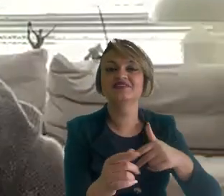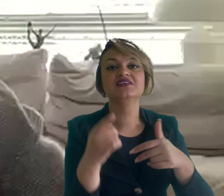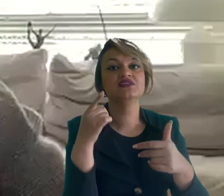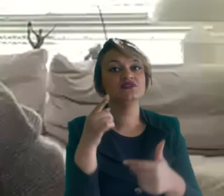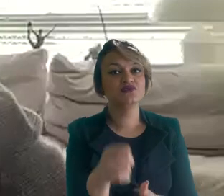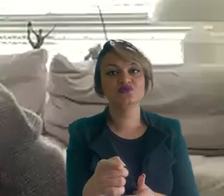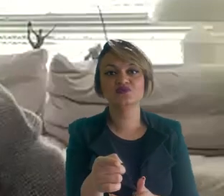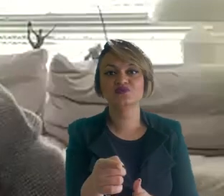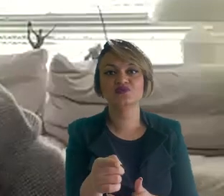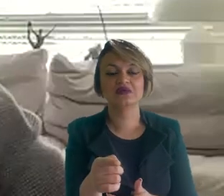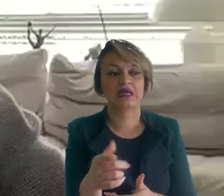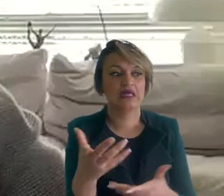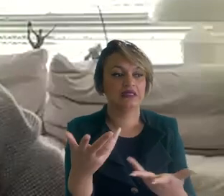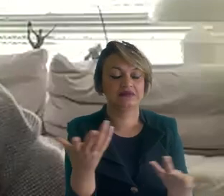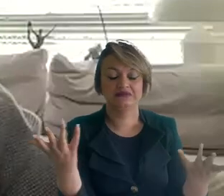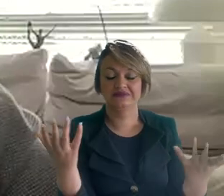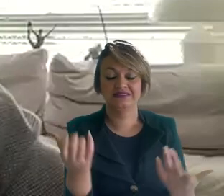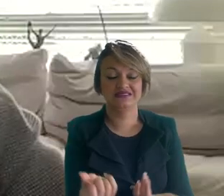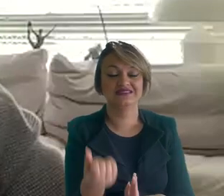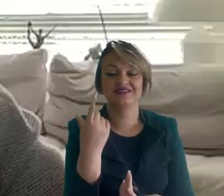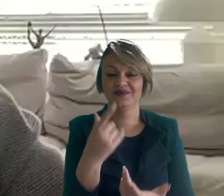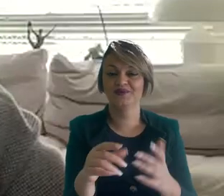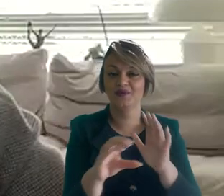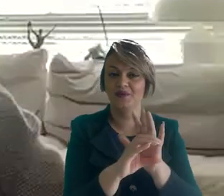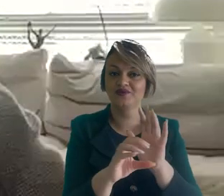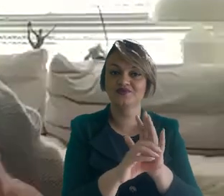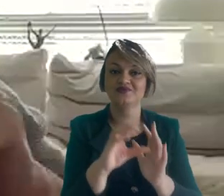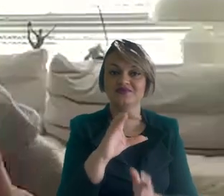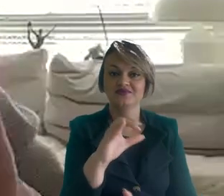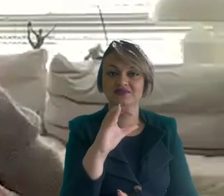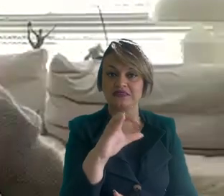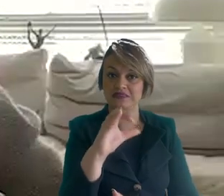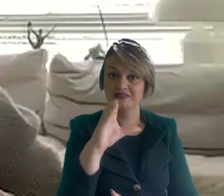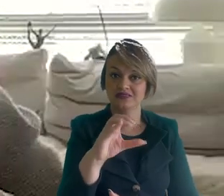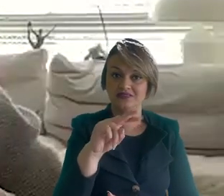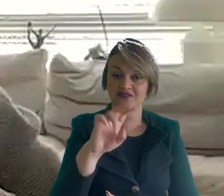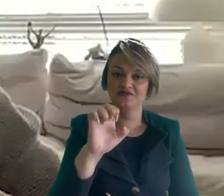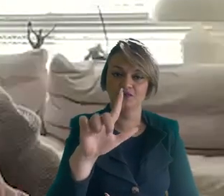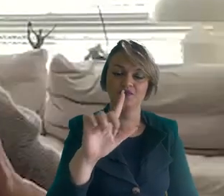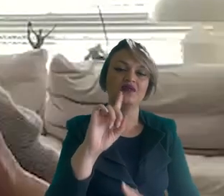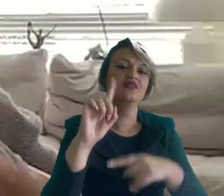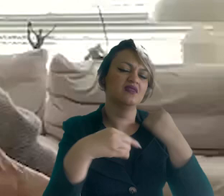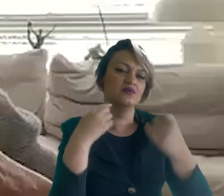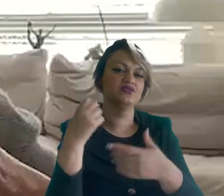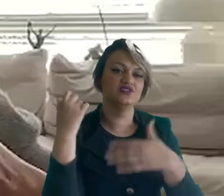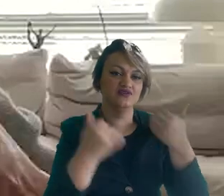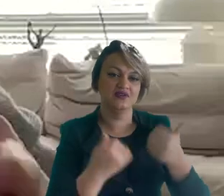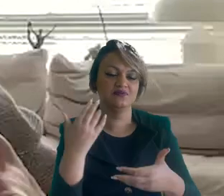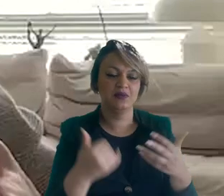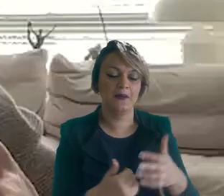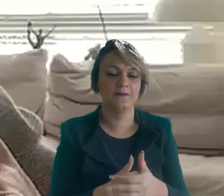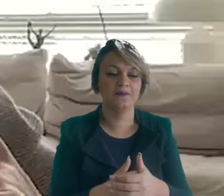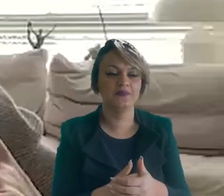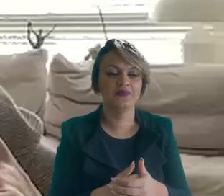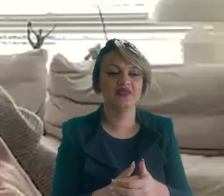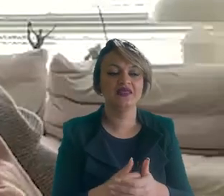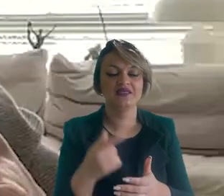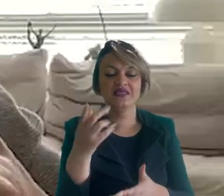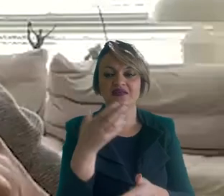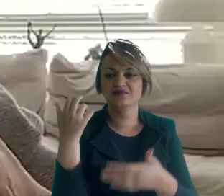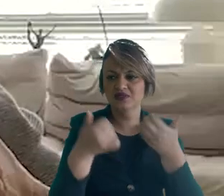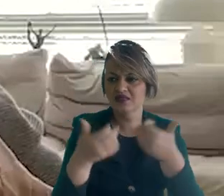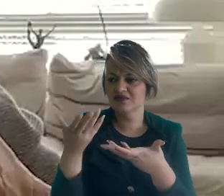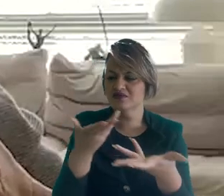muito novidadeiro no nosso código civil depois nós vamos conversar que essa força do